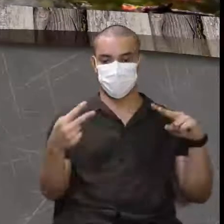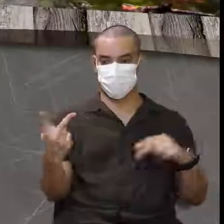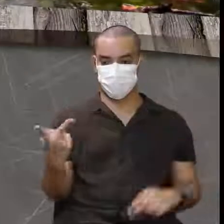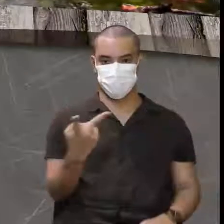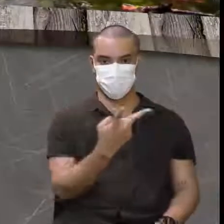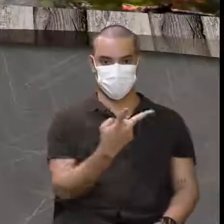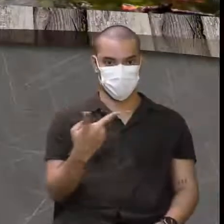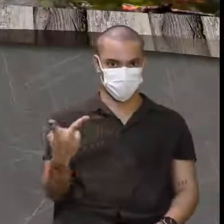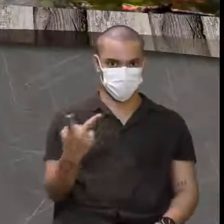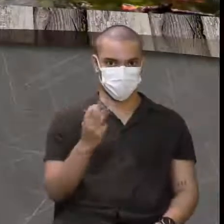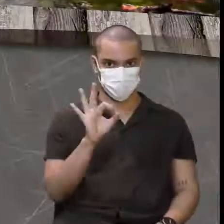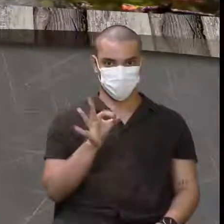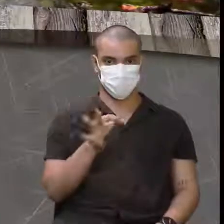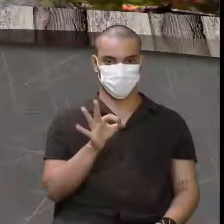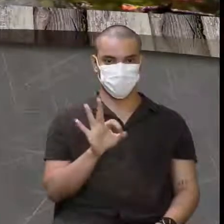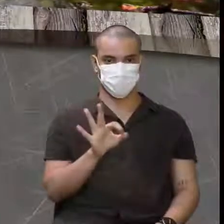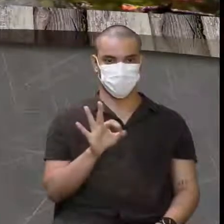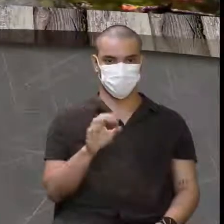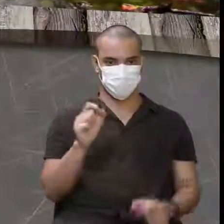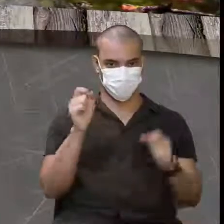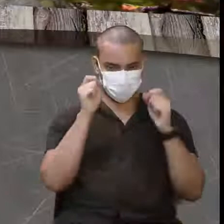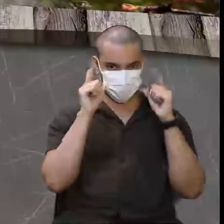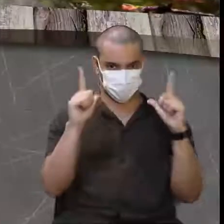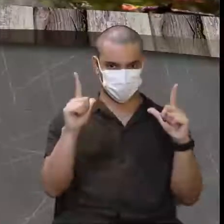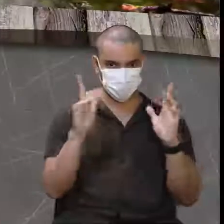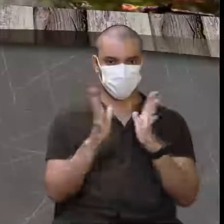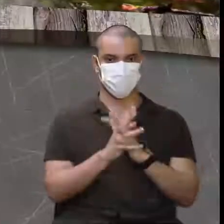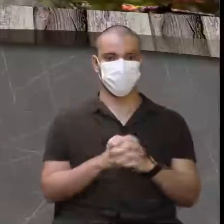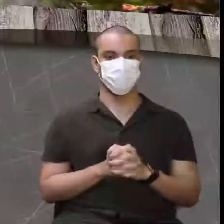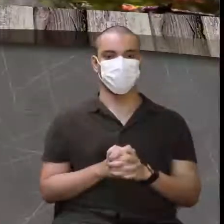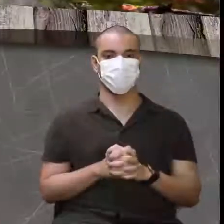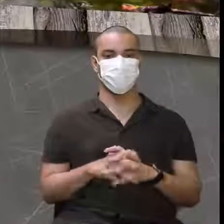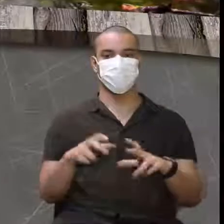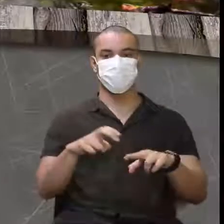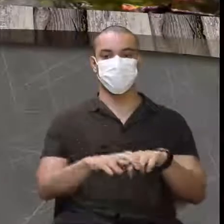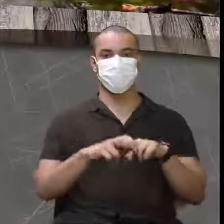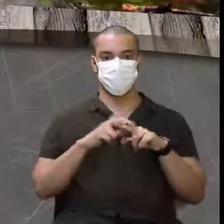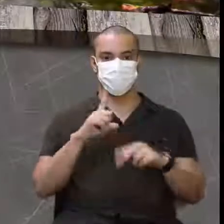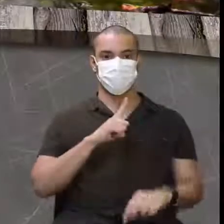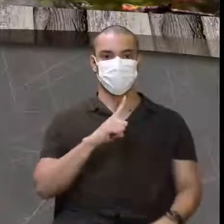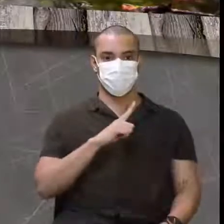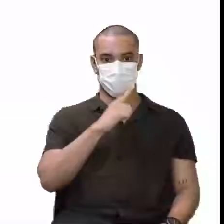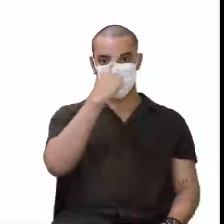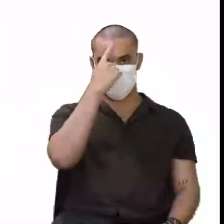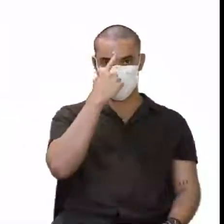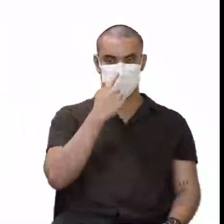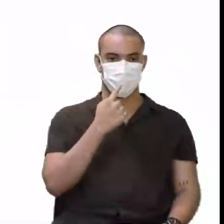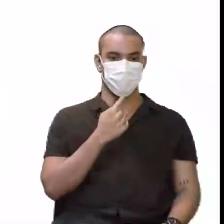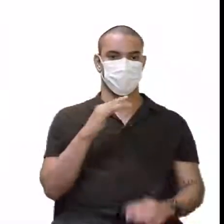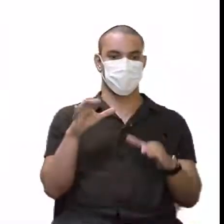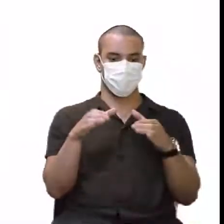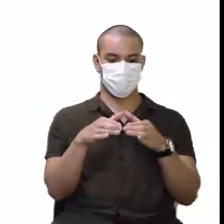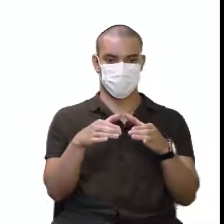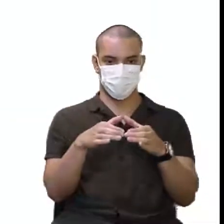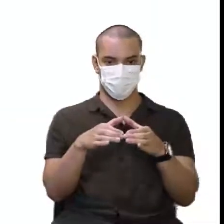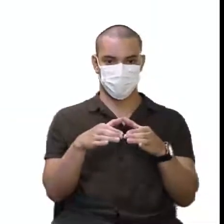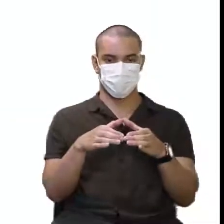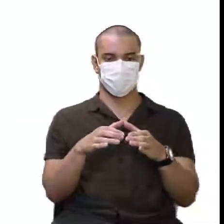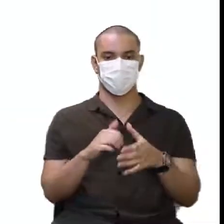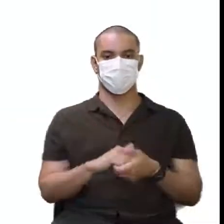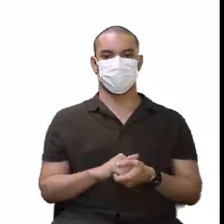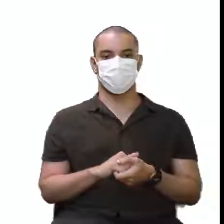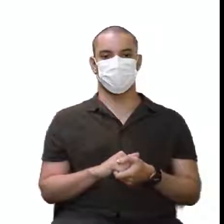eles. Tá? Fica ligado. Então, quando a gente tem uma espécie, olha lá no quadro, quando a gente tem uma